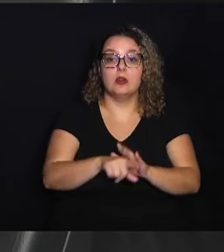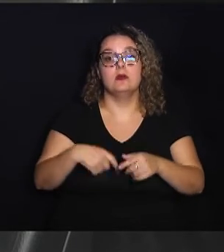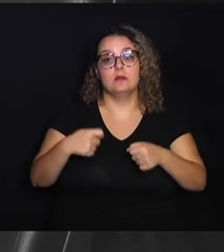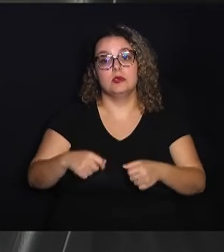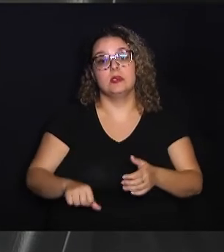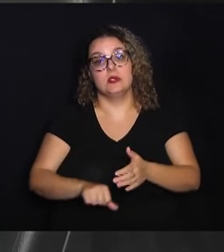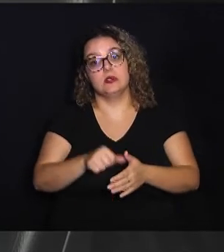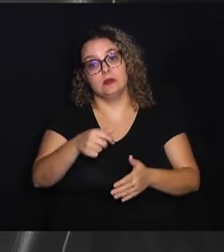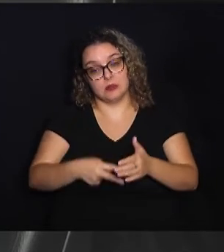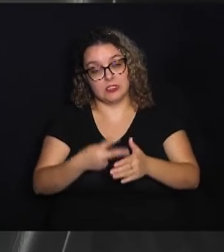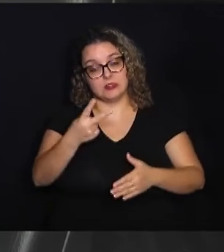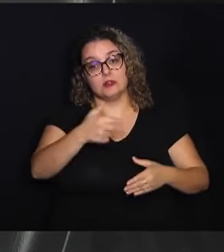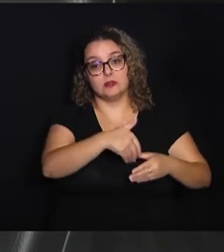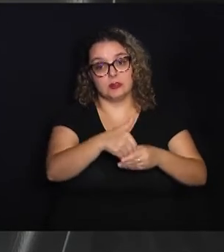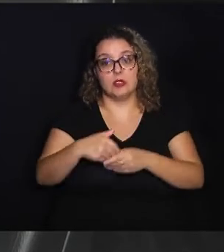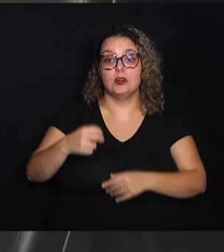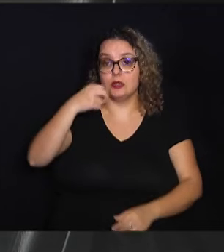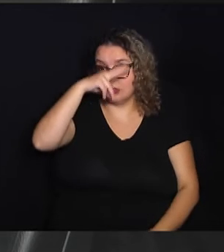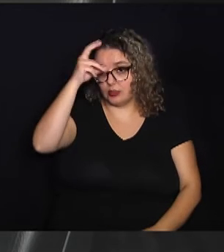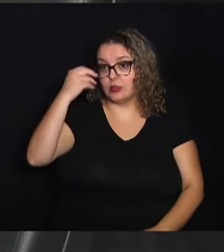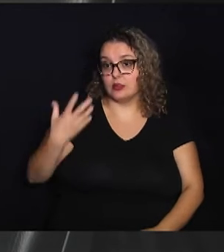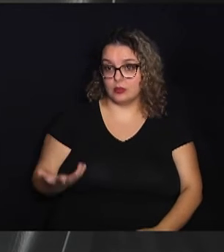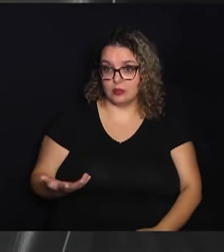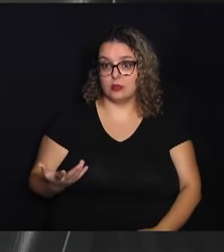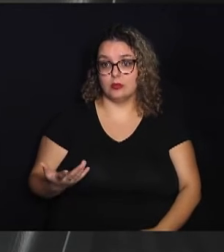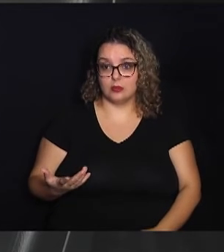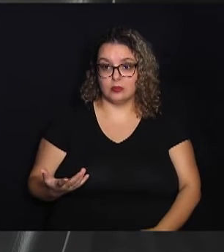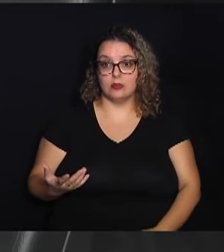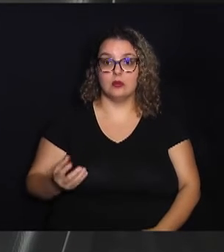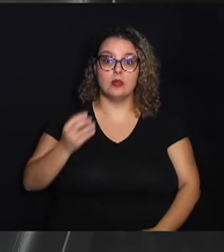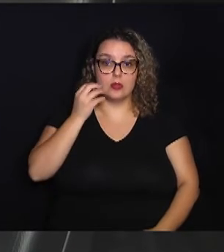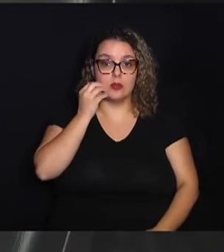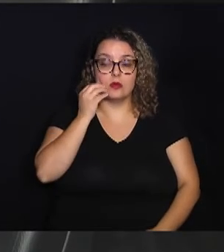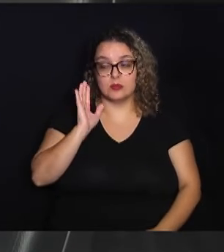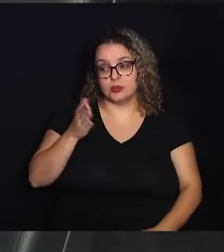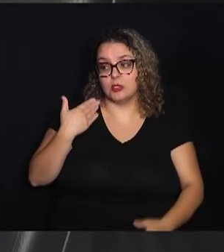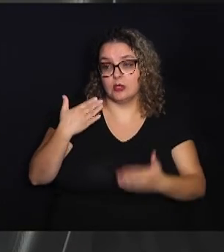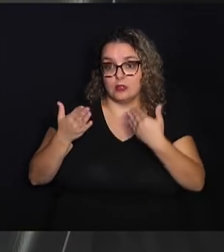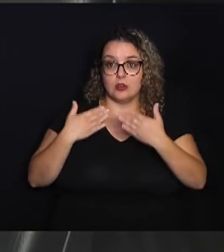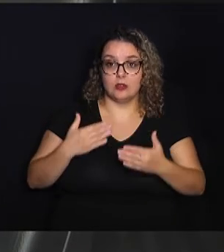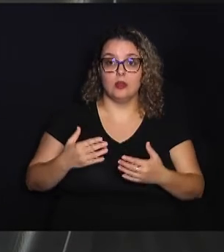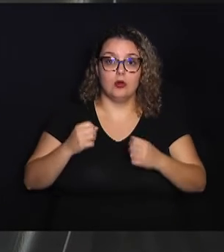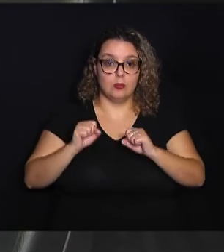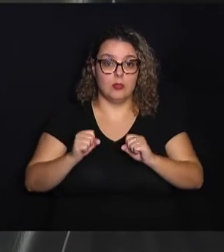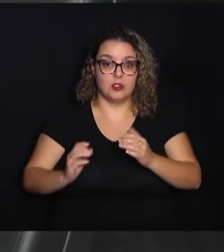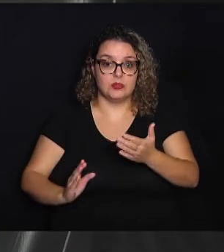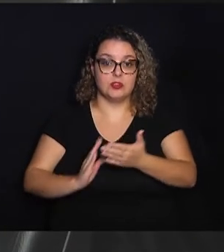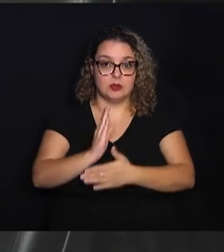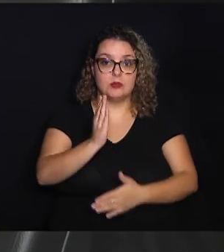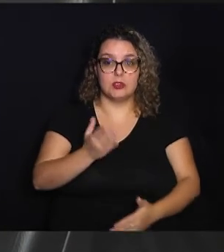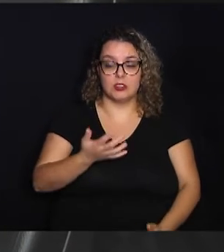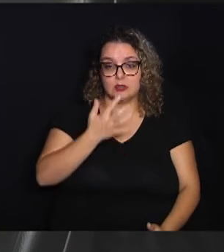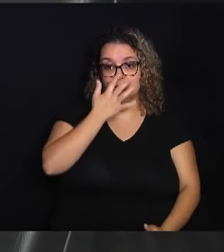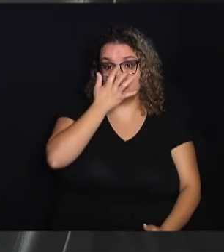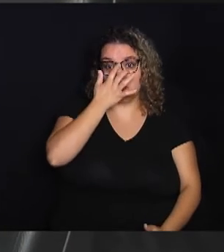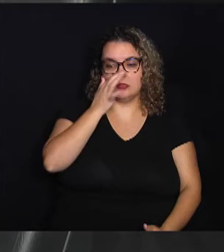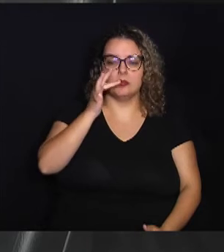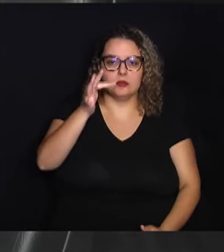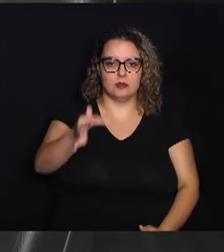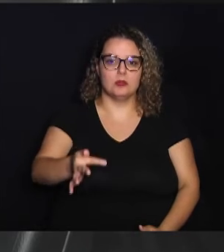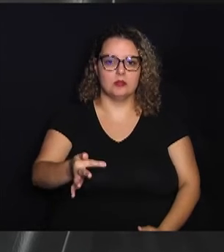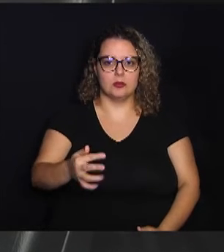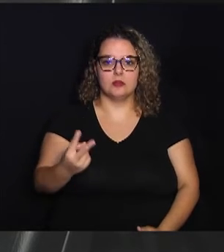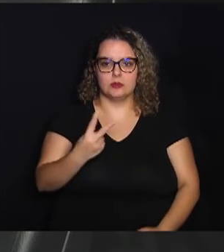oportunidade e o prefeito, né, pelo que o Igor principalmente já conversou, deve ter aprovação e isso futuramente, já no